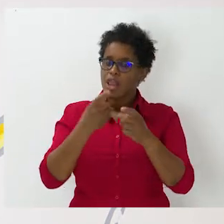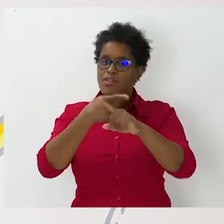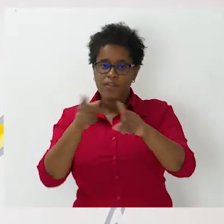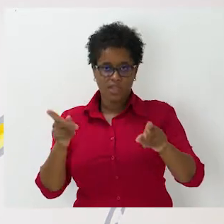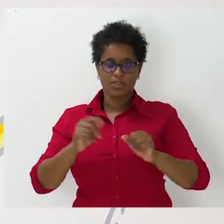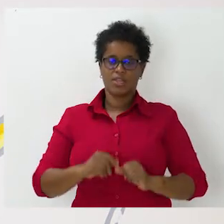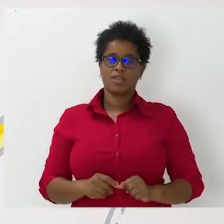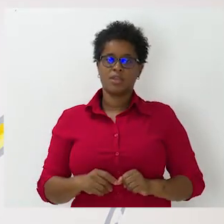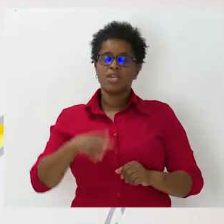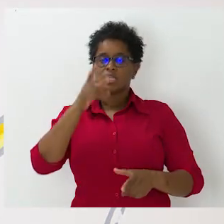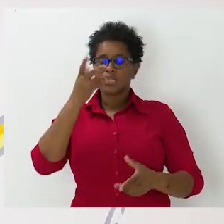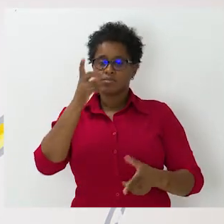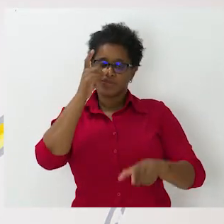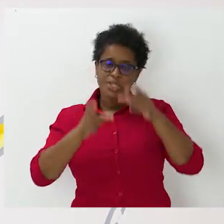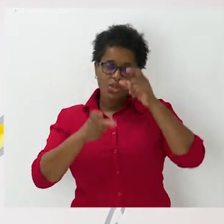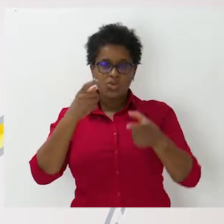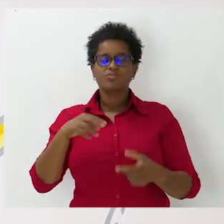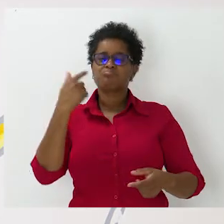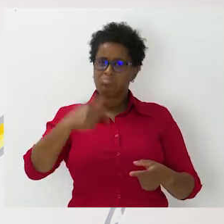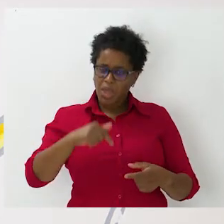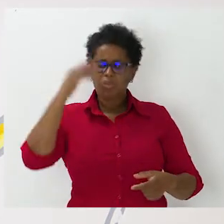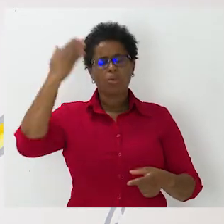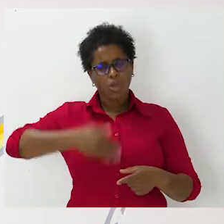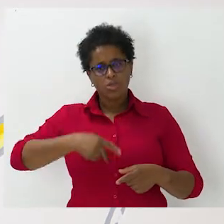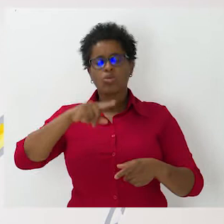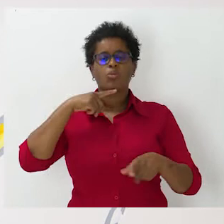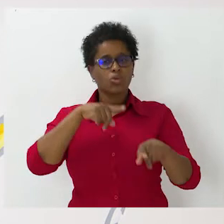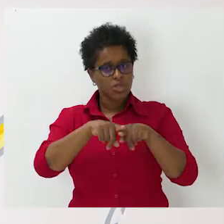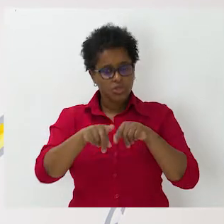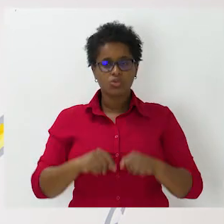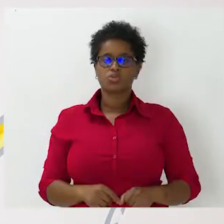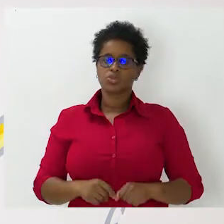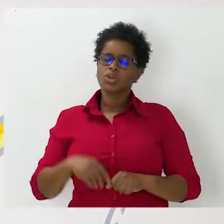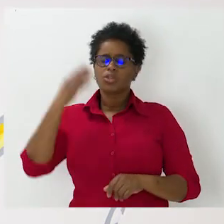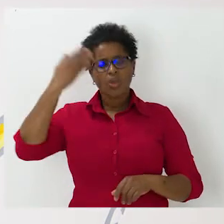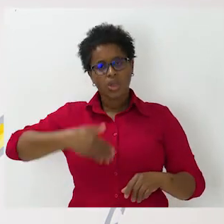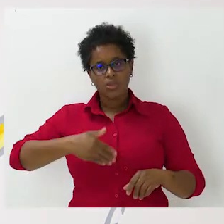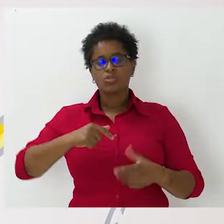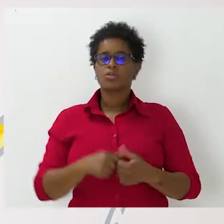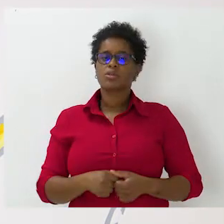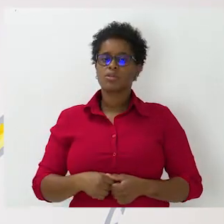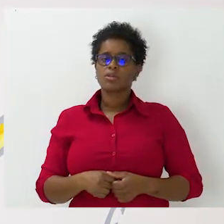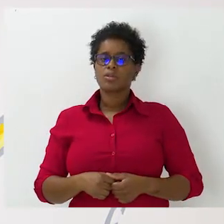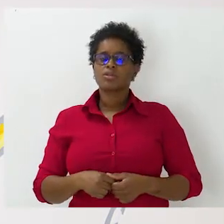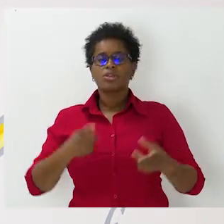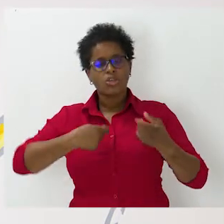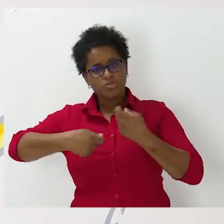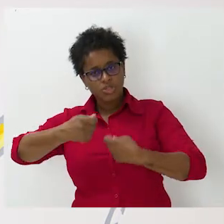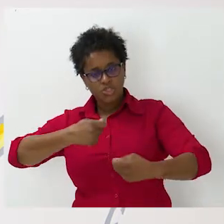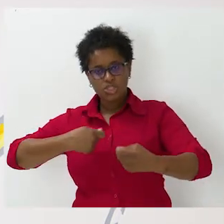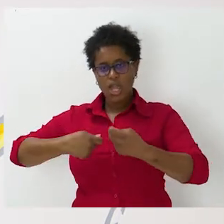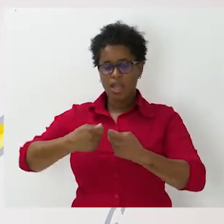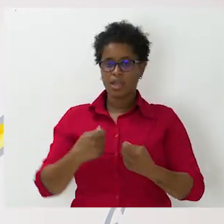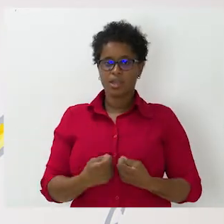diferente. Cidadãos têm direitos políticos, direito de